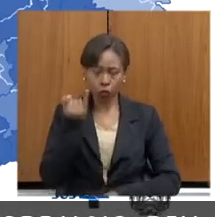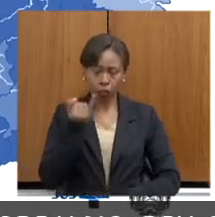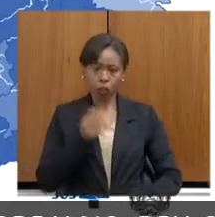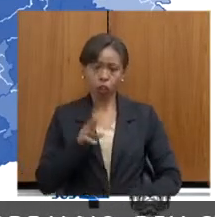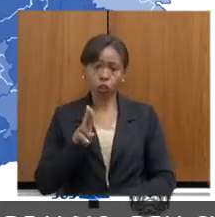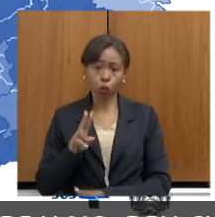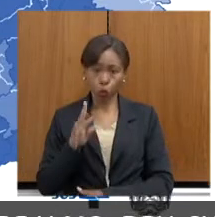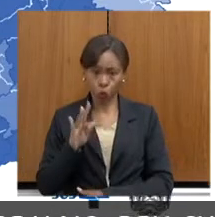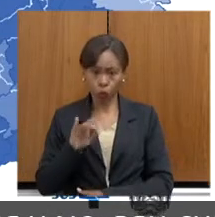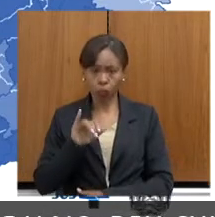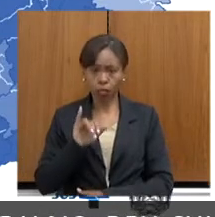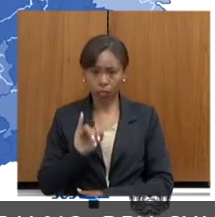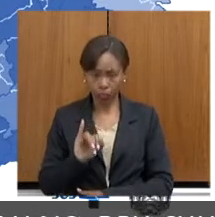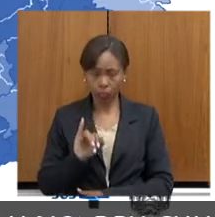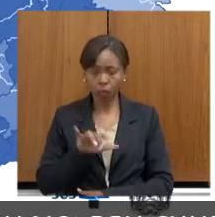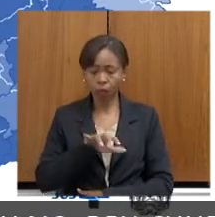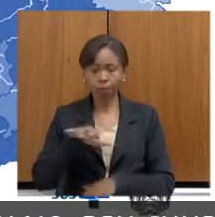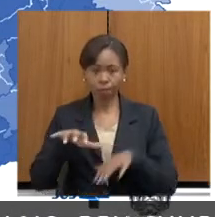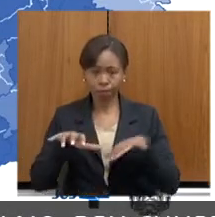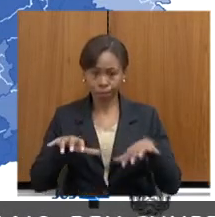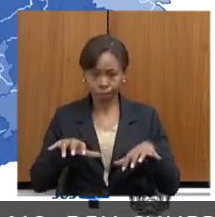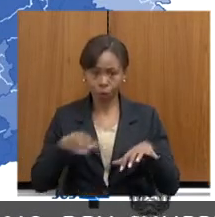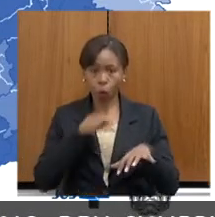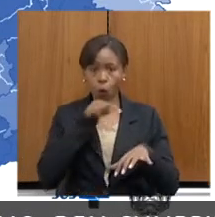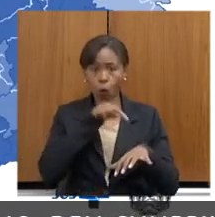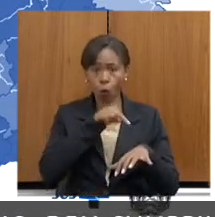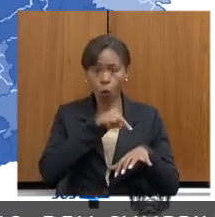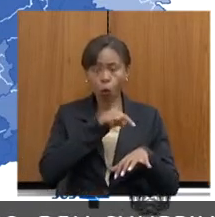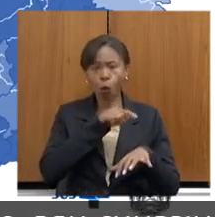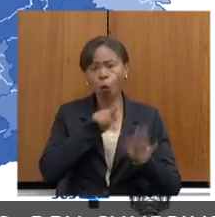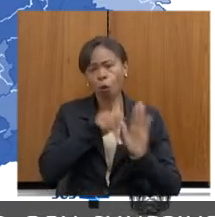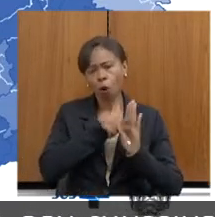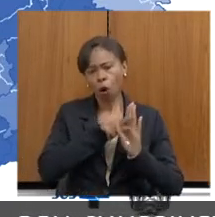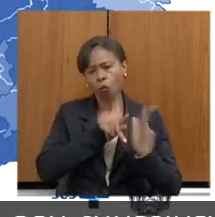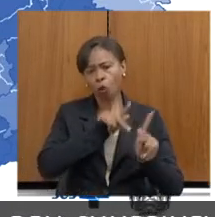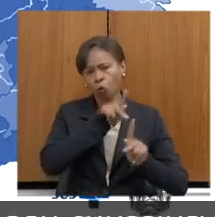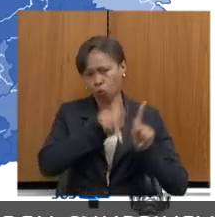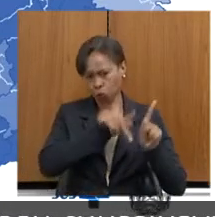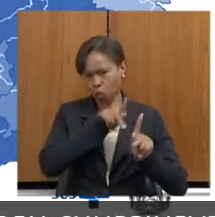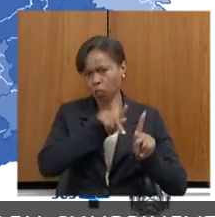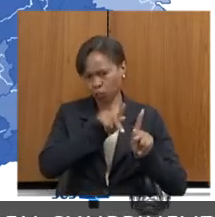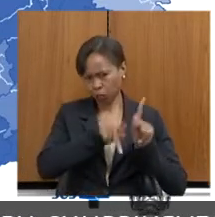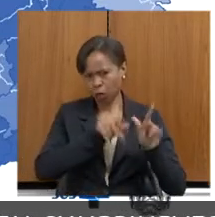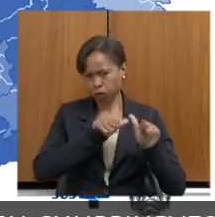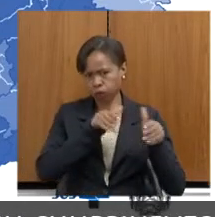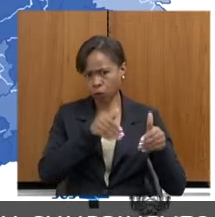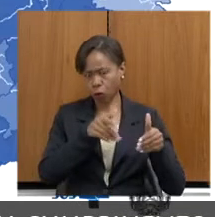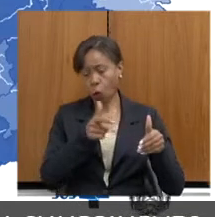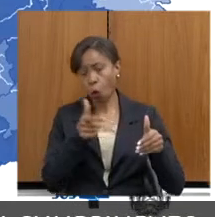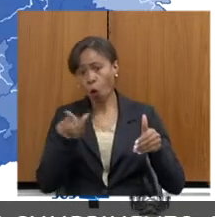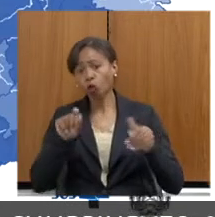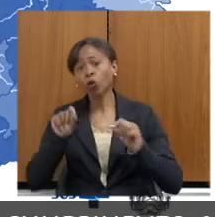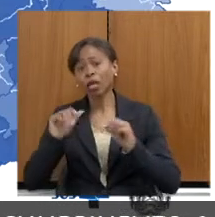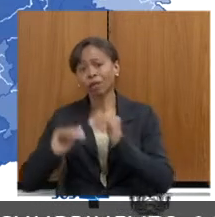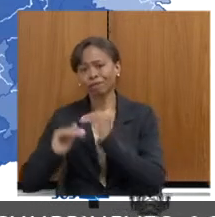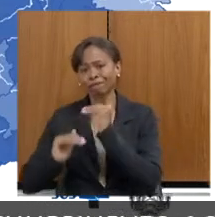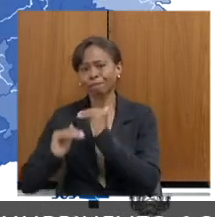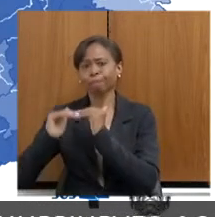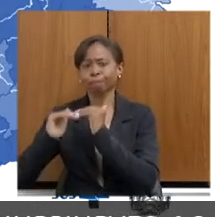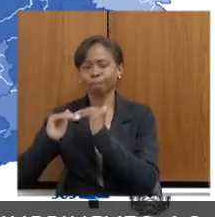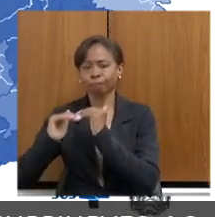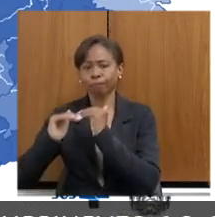da Saúde importante lembrar que uma é o populacional né mas o outro é Equidade Os territórios que precisavam de mais